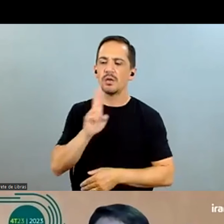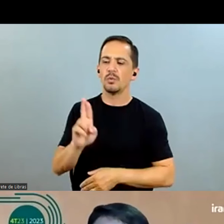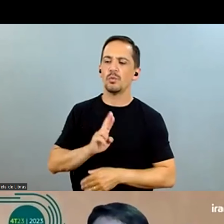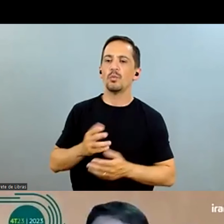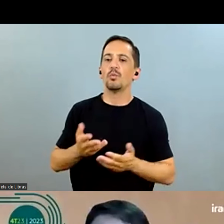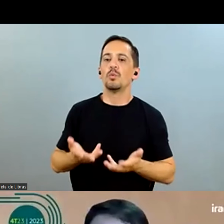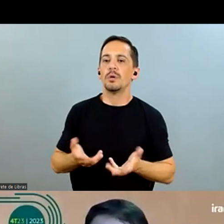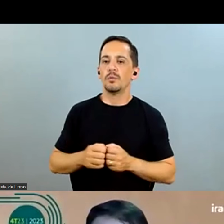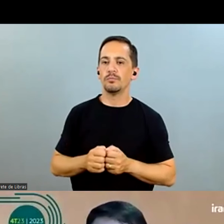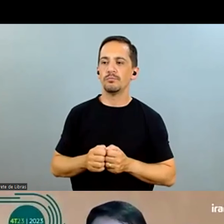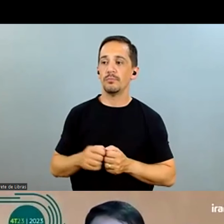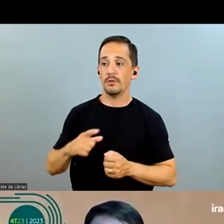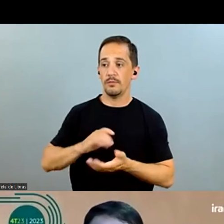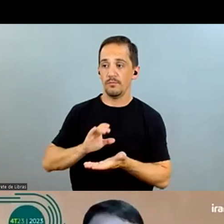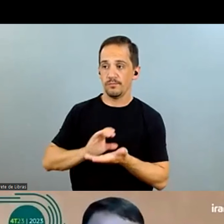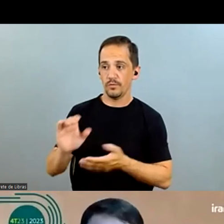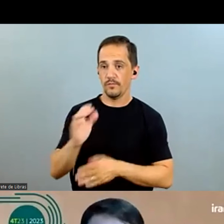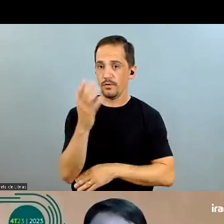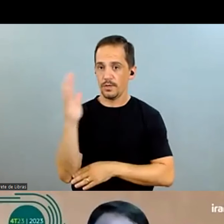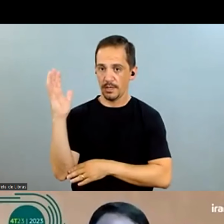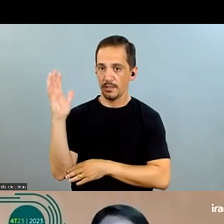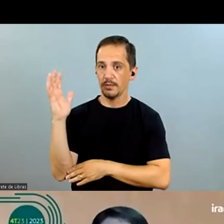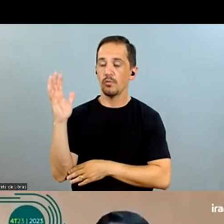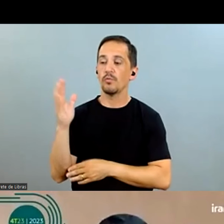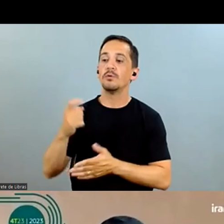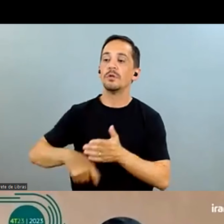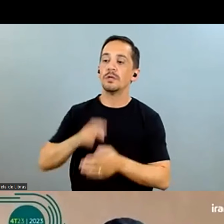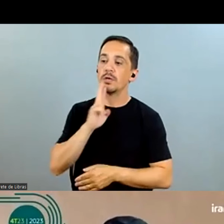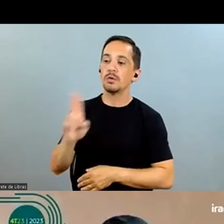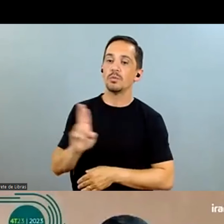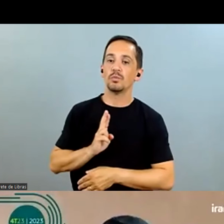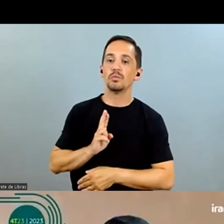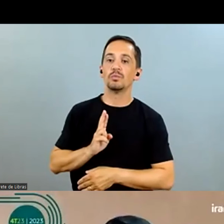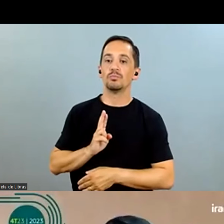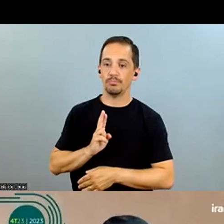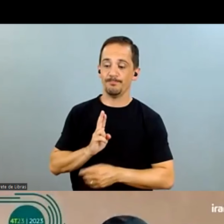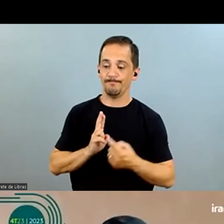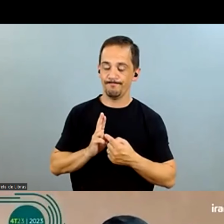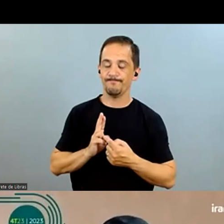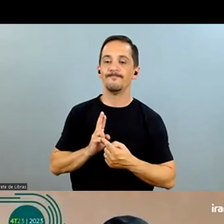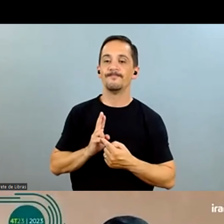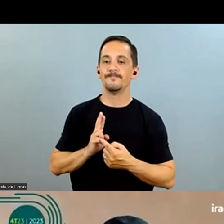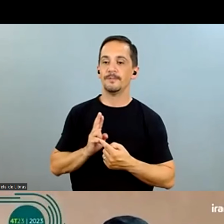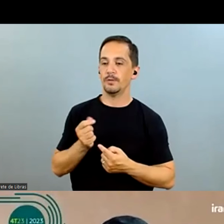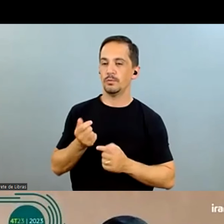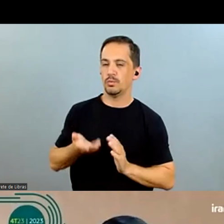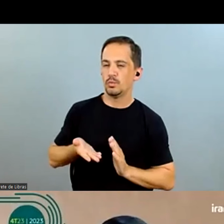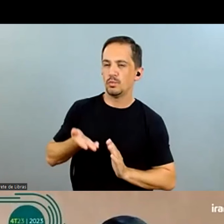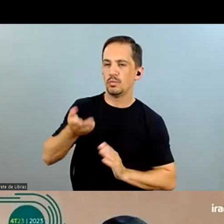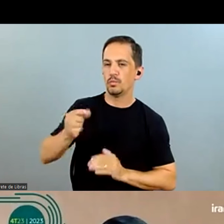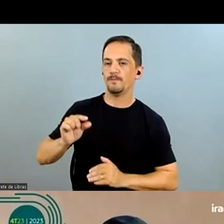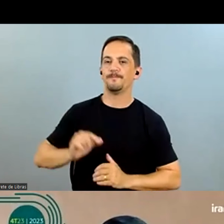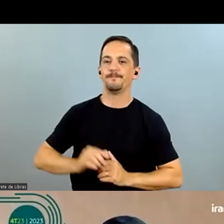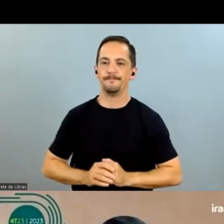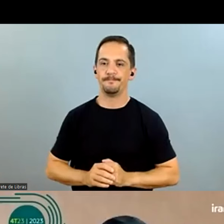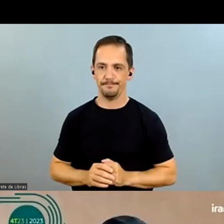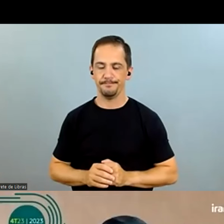Floresta né E aí ela essa essa taxa eh subiu um pouco pelo sounding que eh a empresa fez